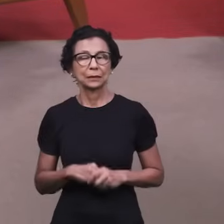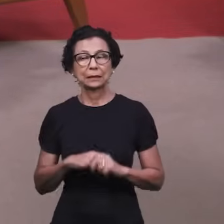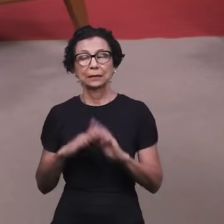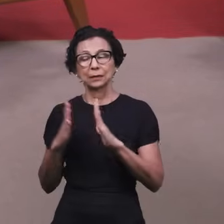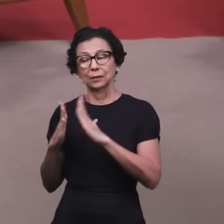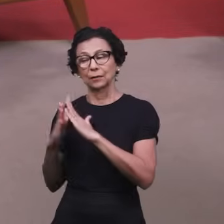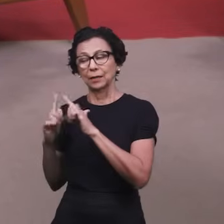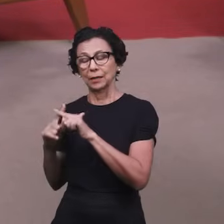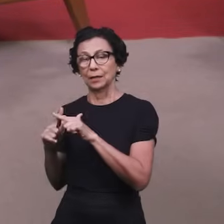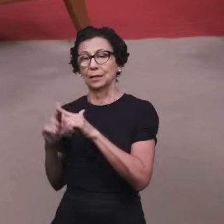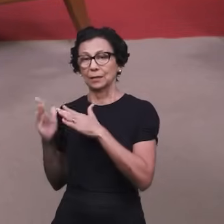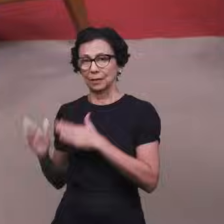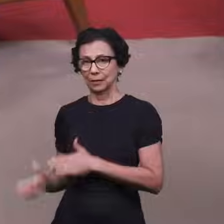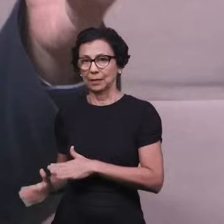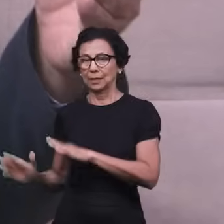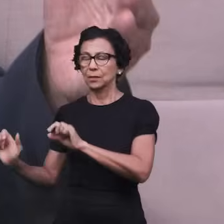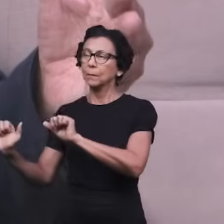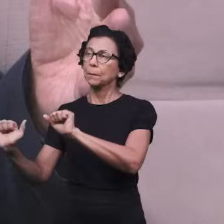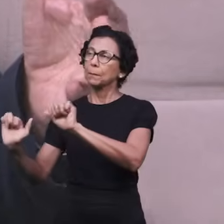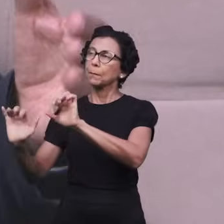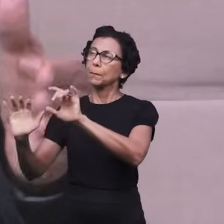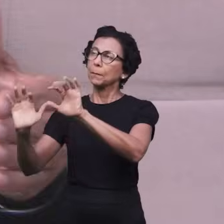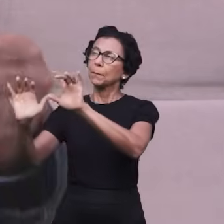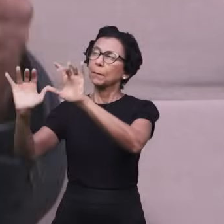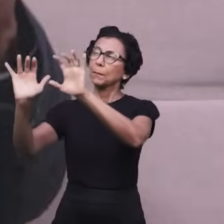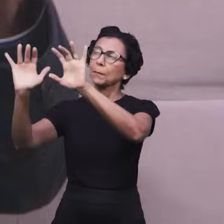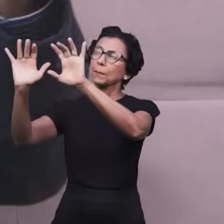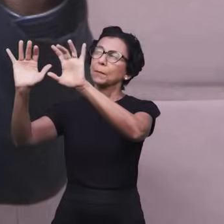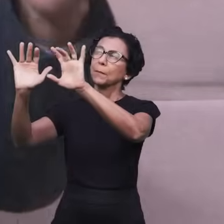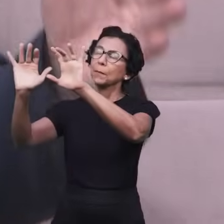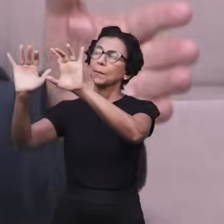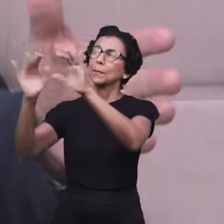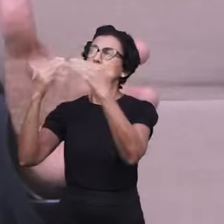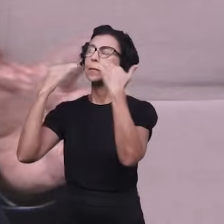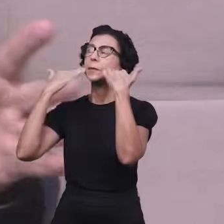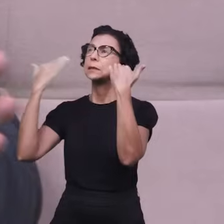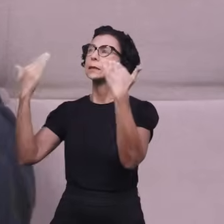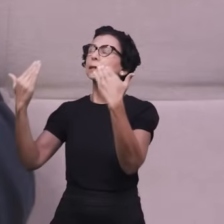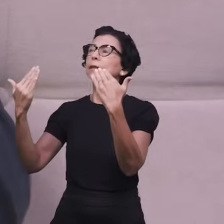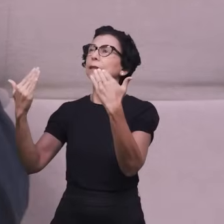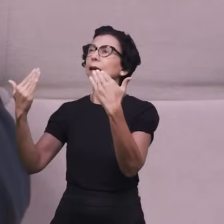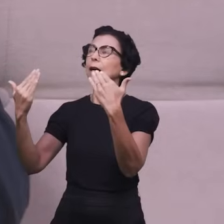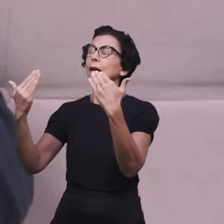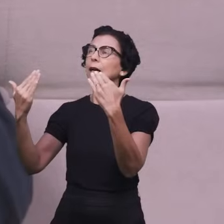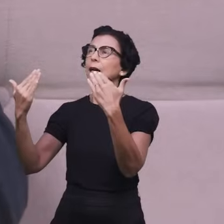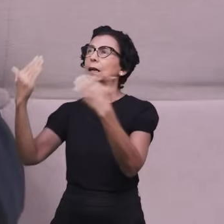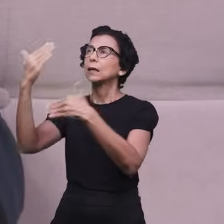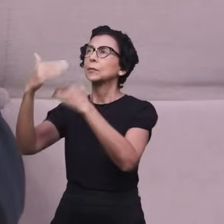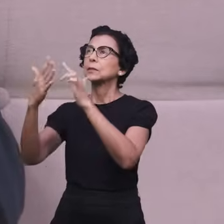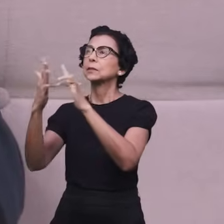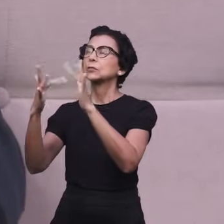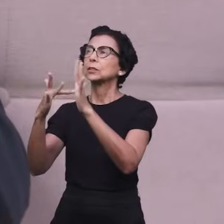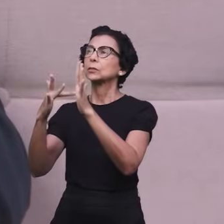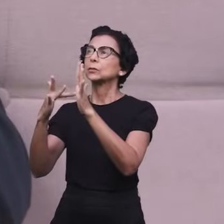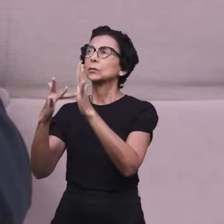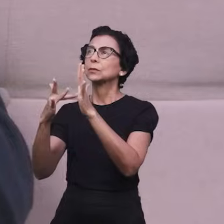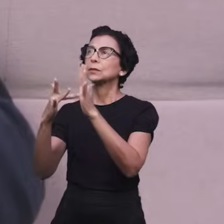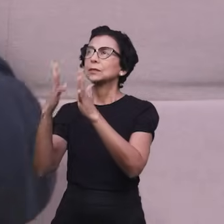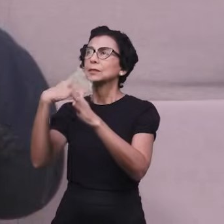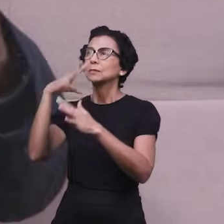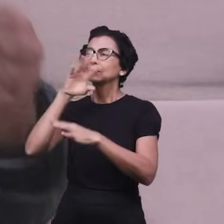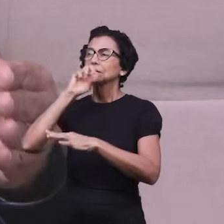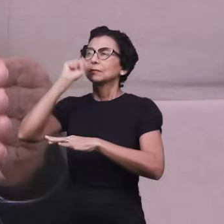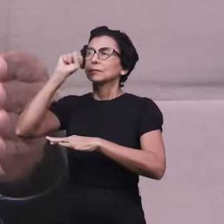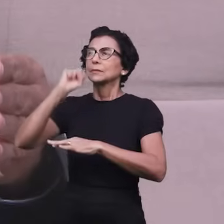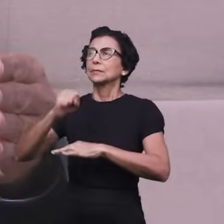é apresentada, ela sobe, ela vai chegar diante do noivo perfumada de mirra. Eu